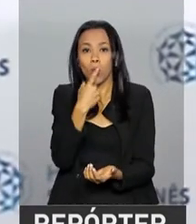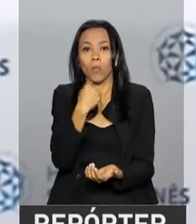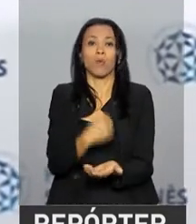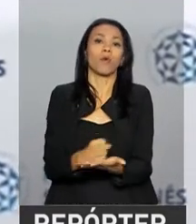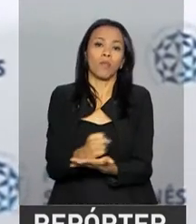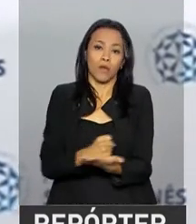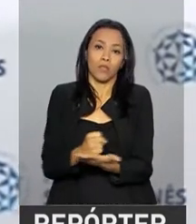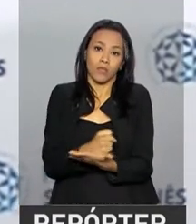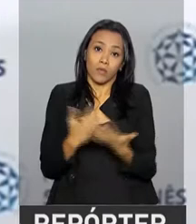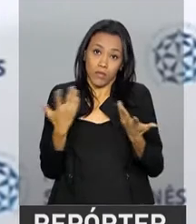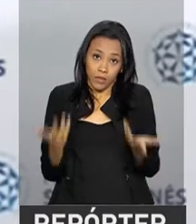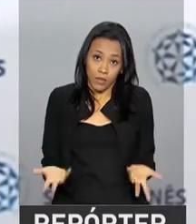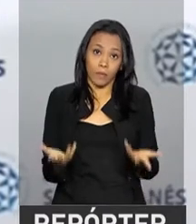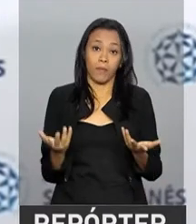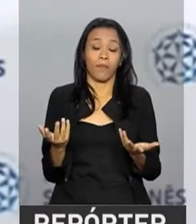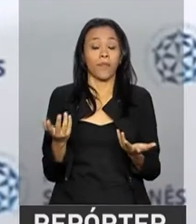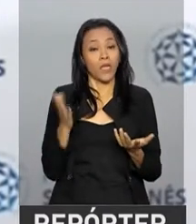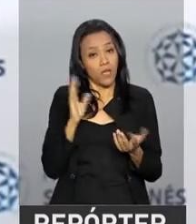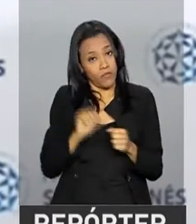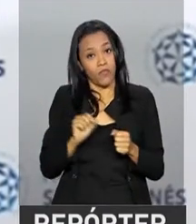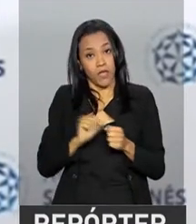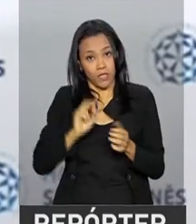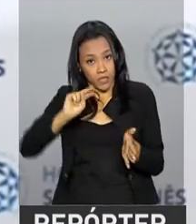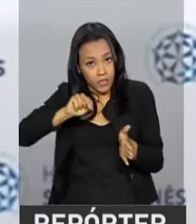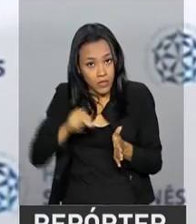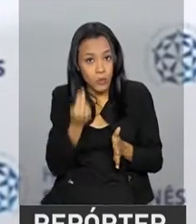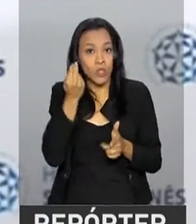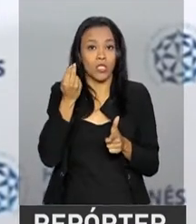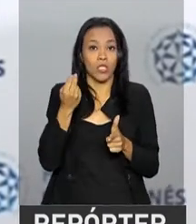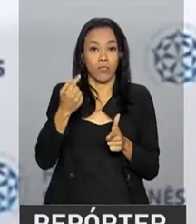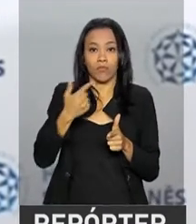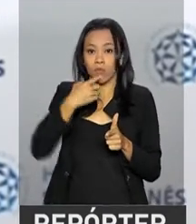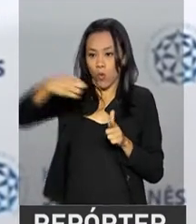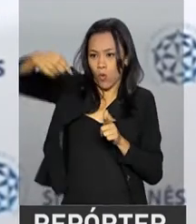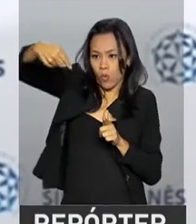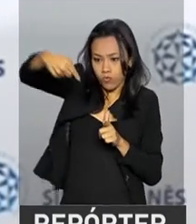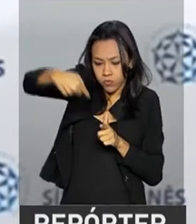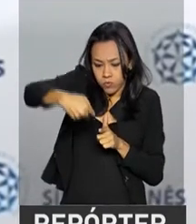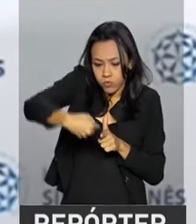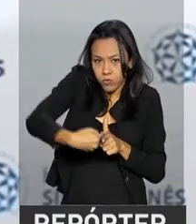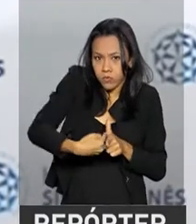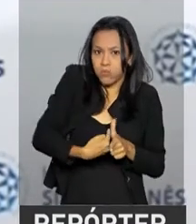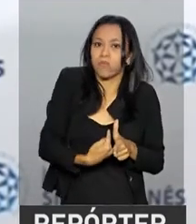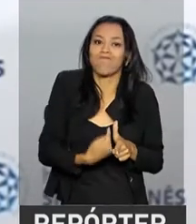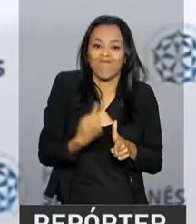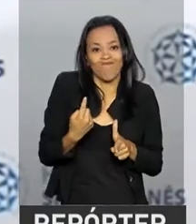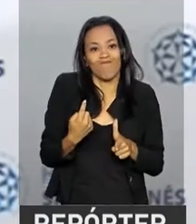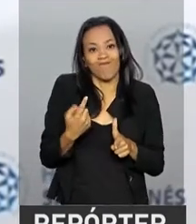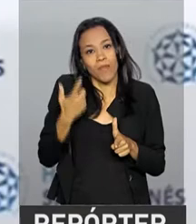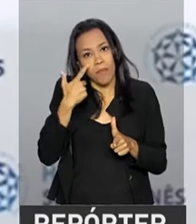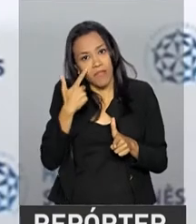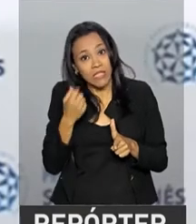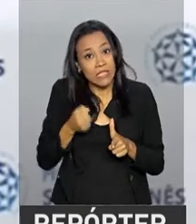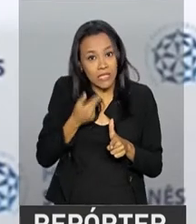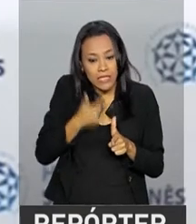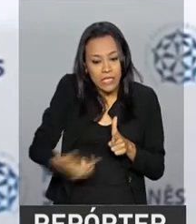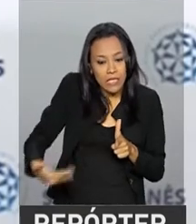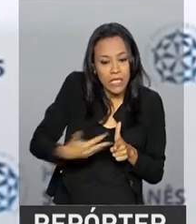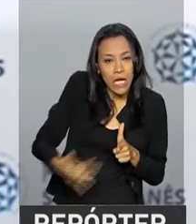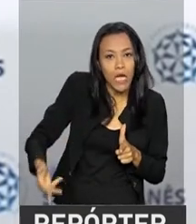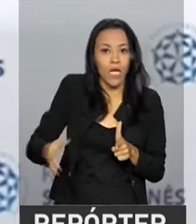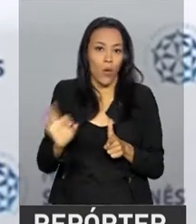coerência ele fez o procedimento colocou uma sonda é mais para observar realmente sangramento senhor não posso o